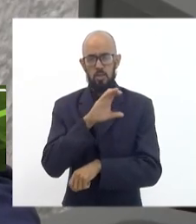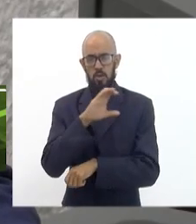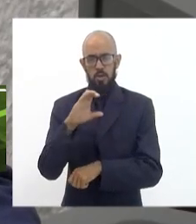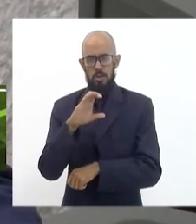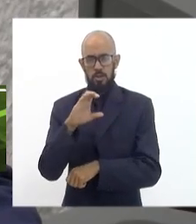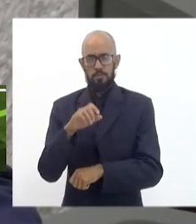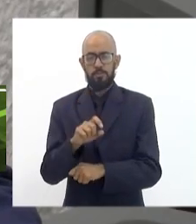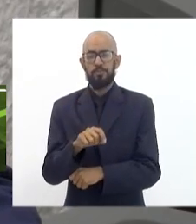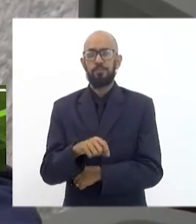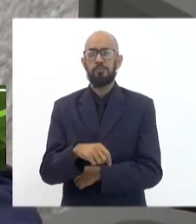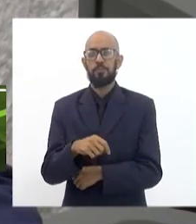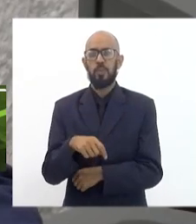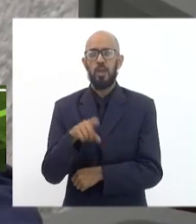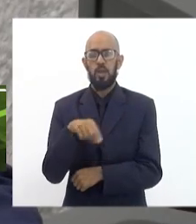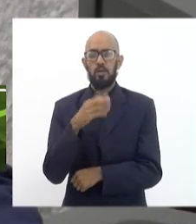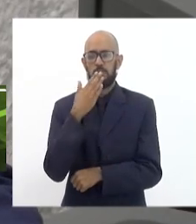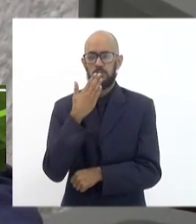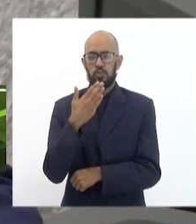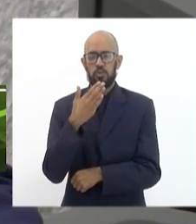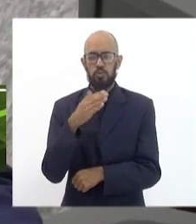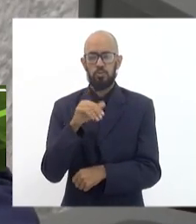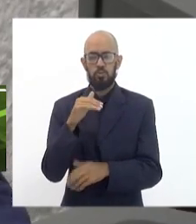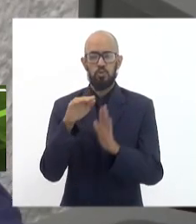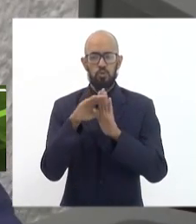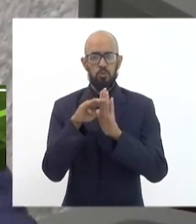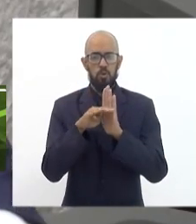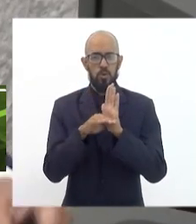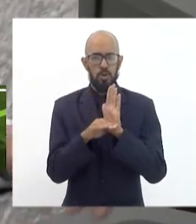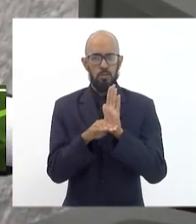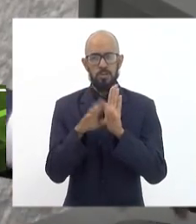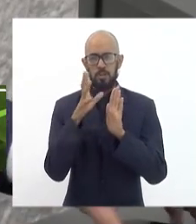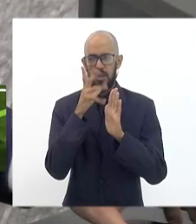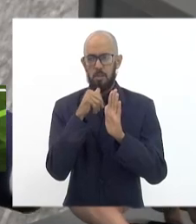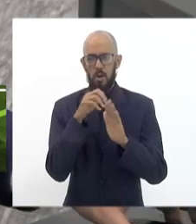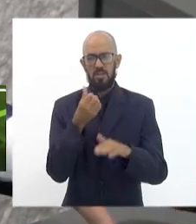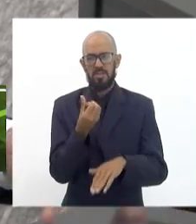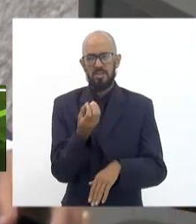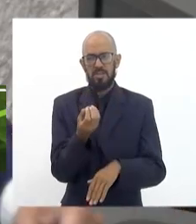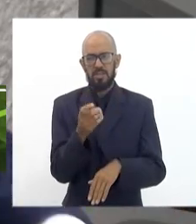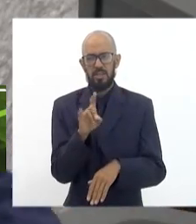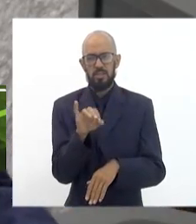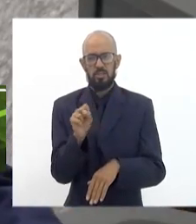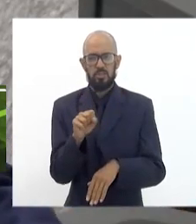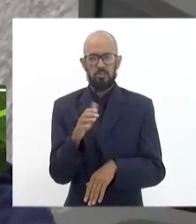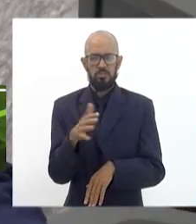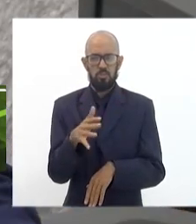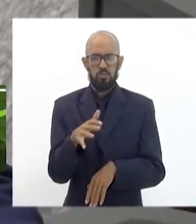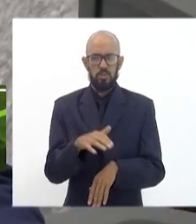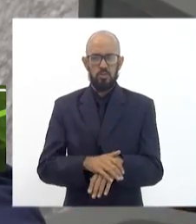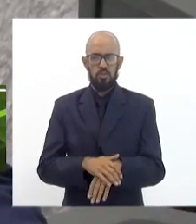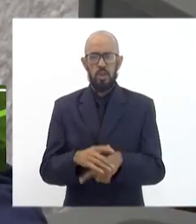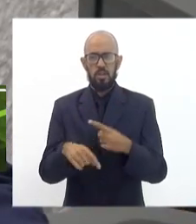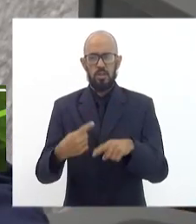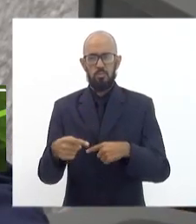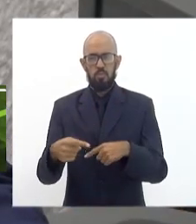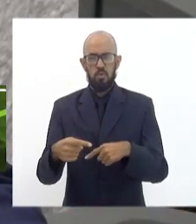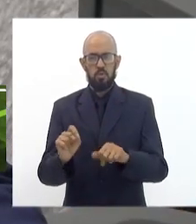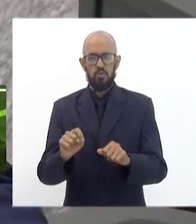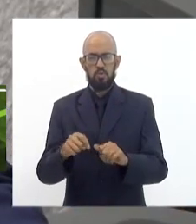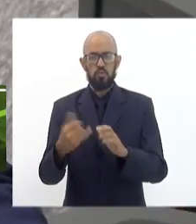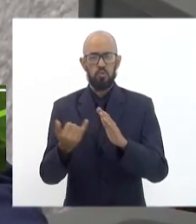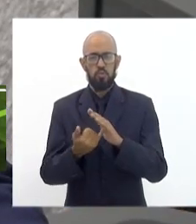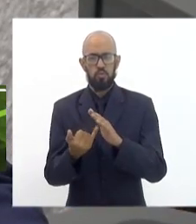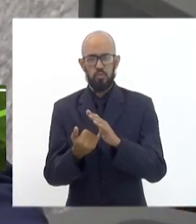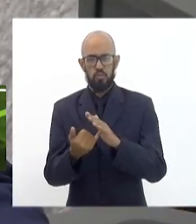tipo de programa que novo uma 60 dias aproximadamente E aí sim o estudo engenharia